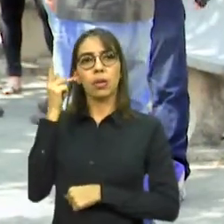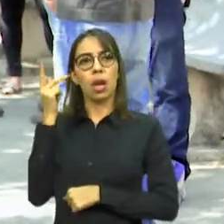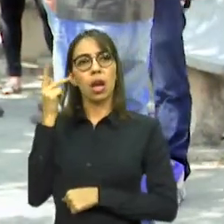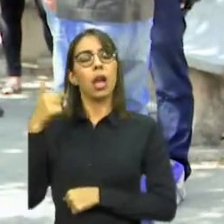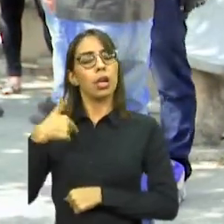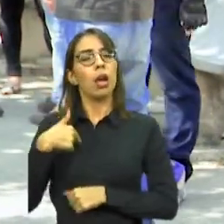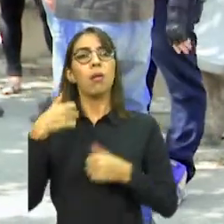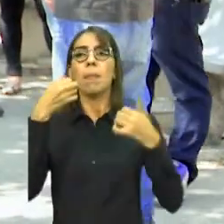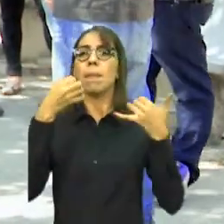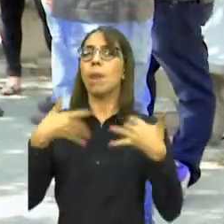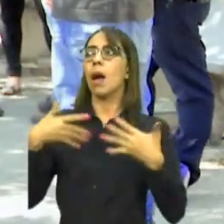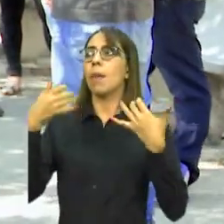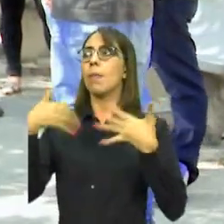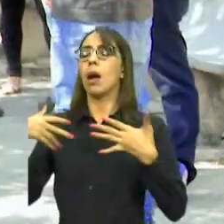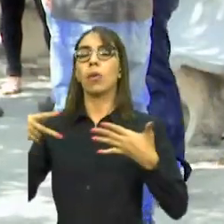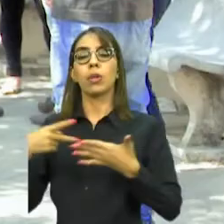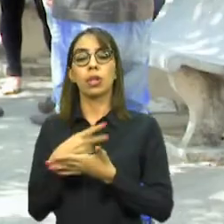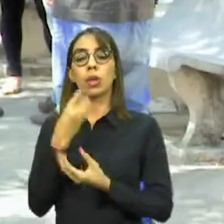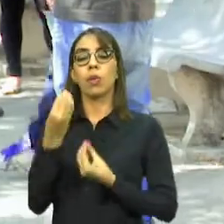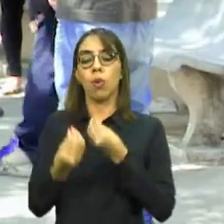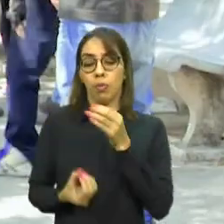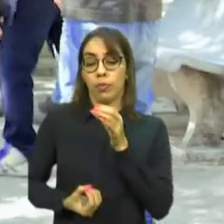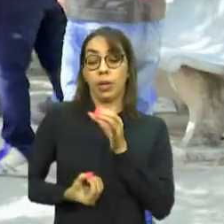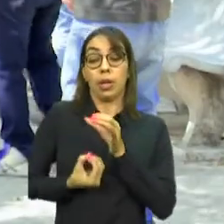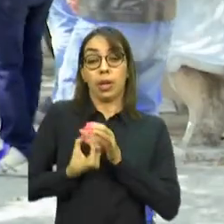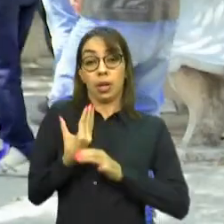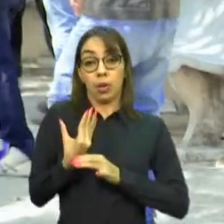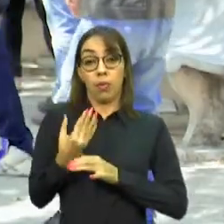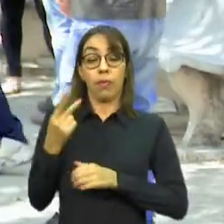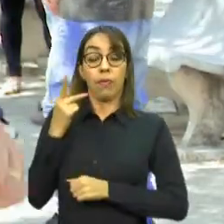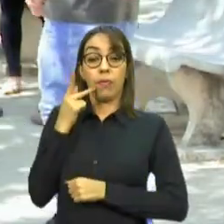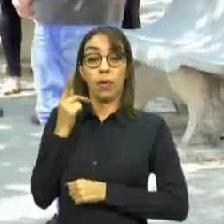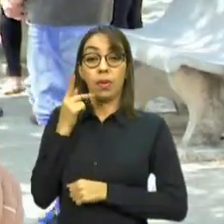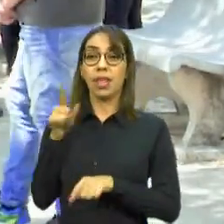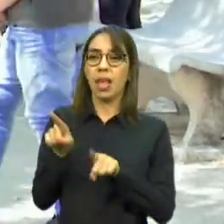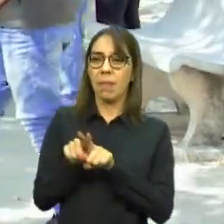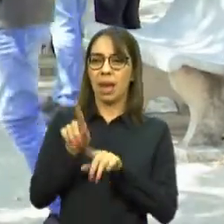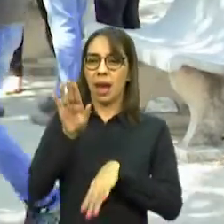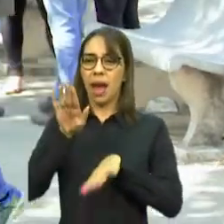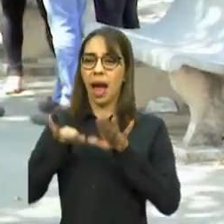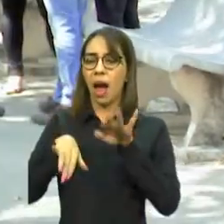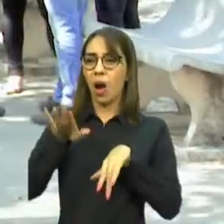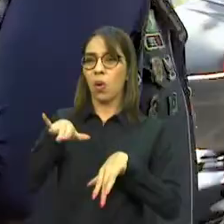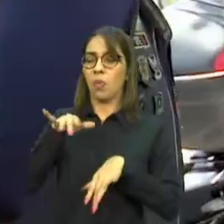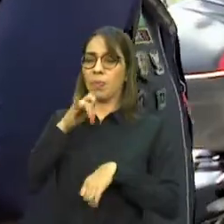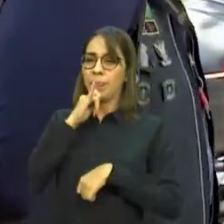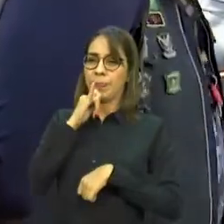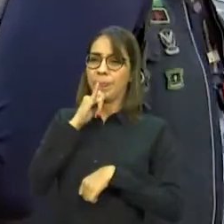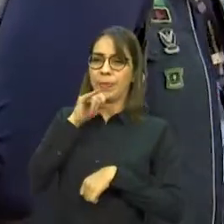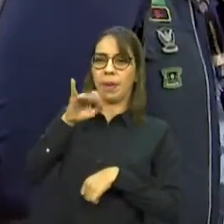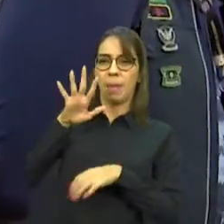a fundação da cidade de Fortaleza até pontos muito pitorescos, como a existência de vulcões aqui no estado do Ceará.